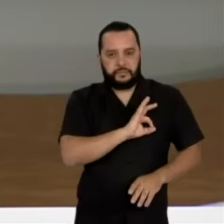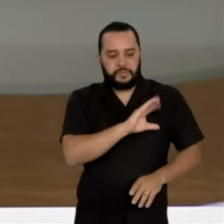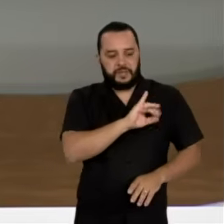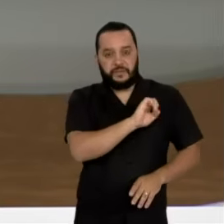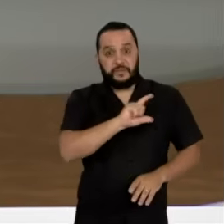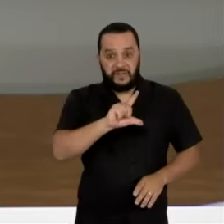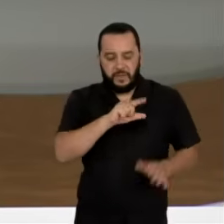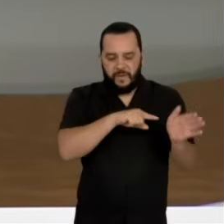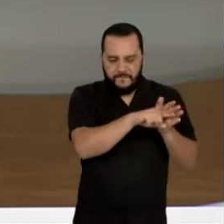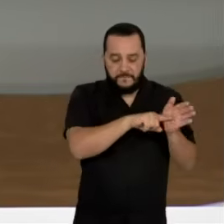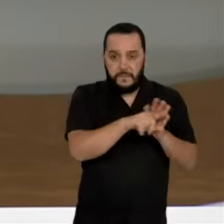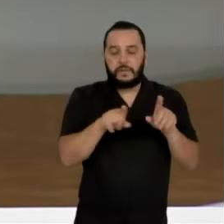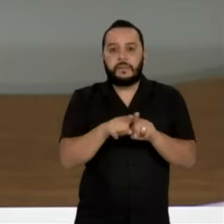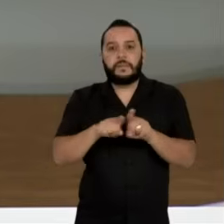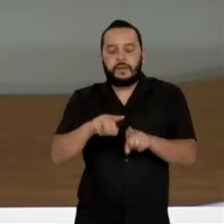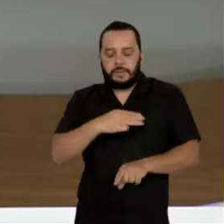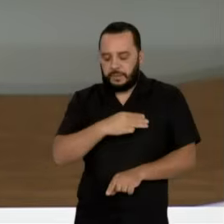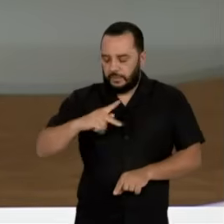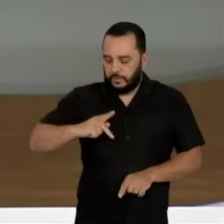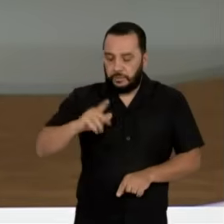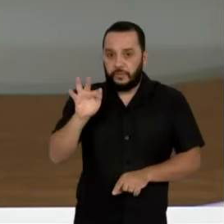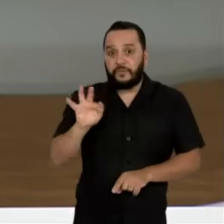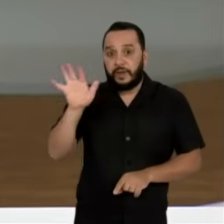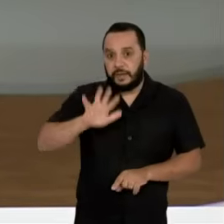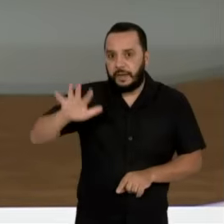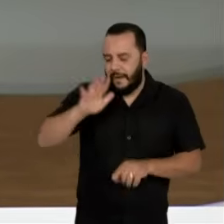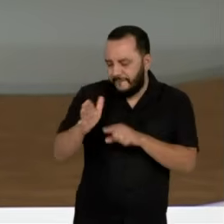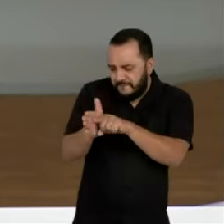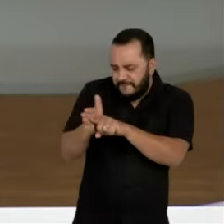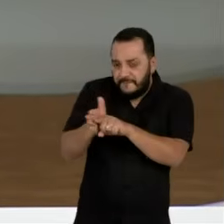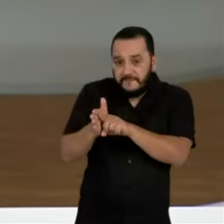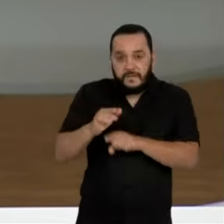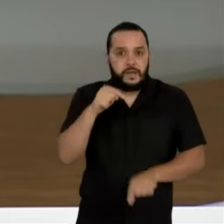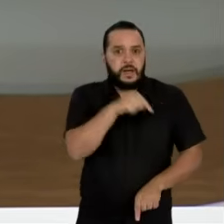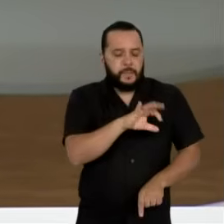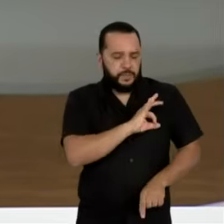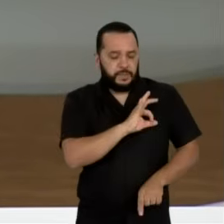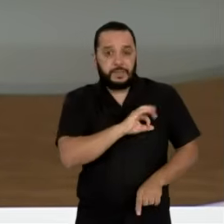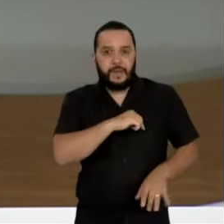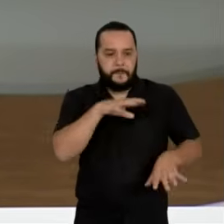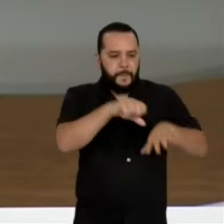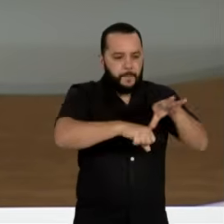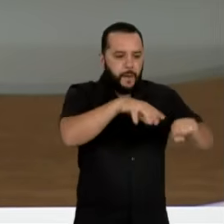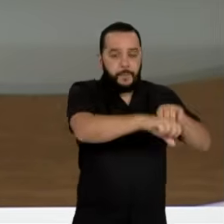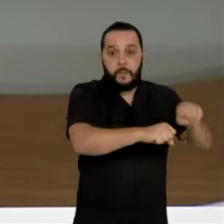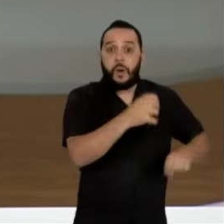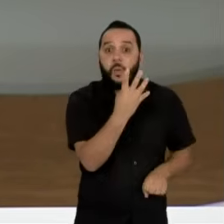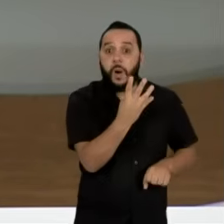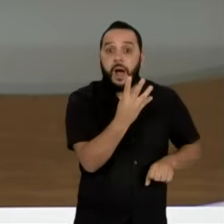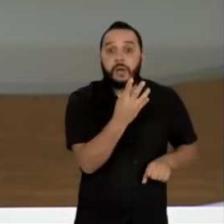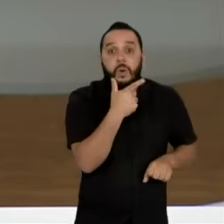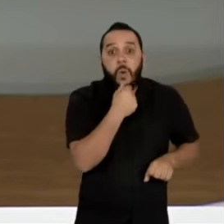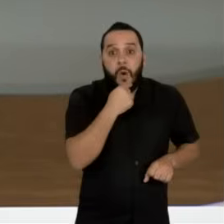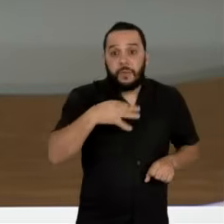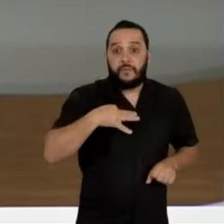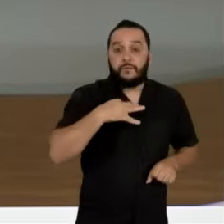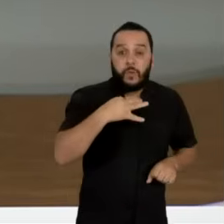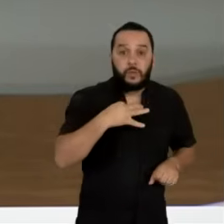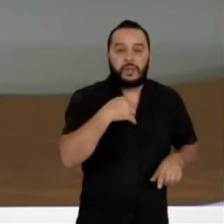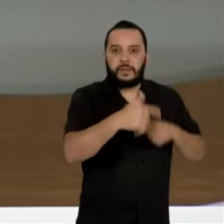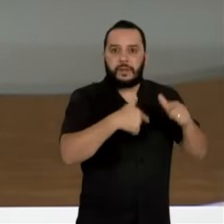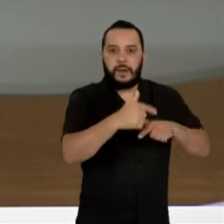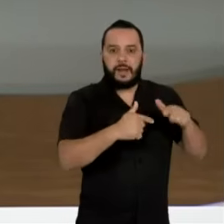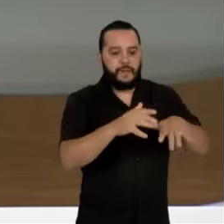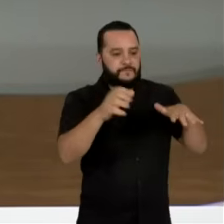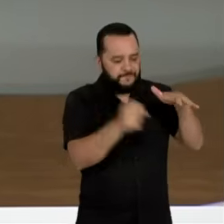Estado e a outra do Ministério Público Federal. A Polícia Civil prendeu 4 brigadistas voluntários